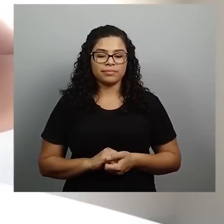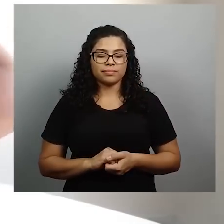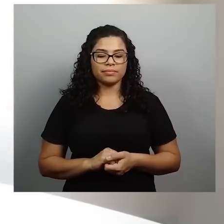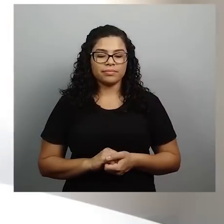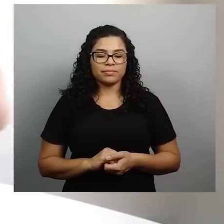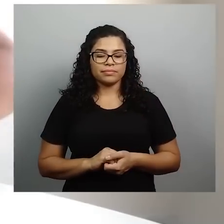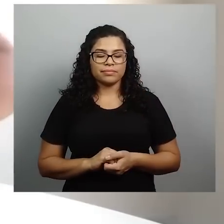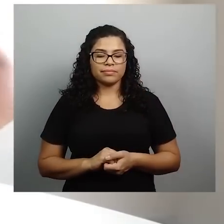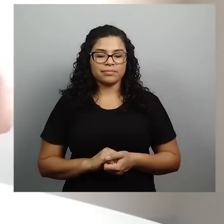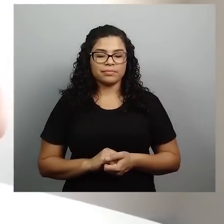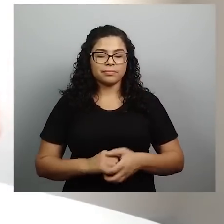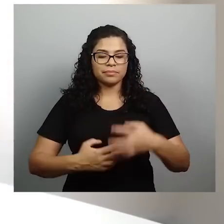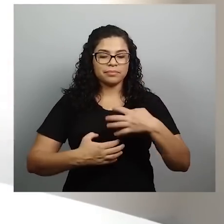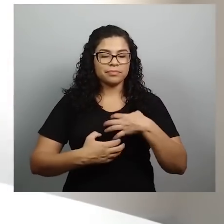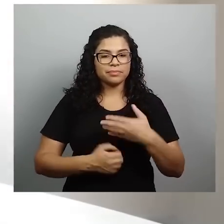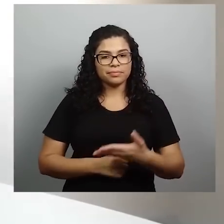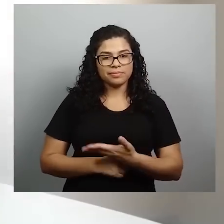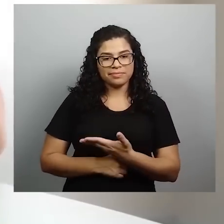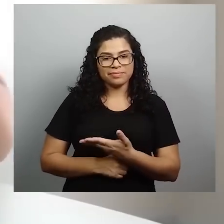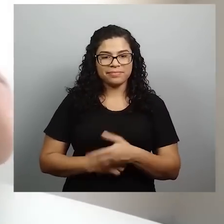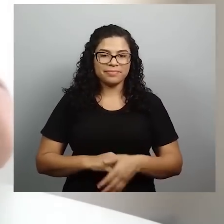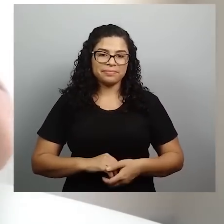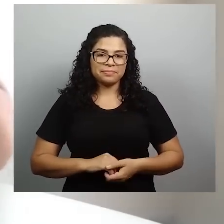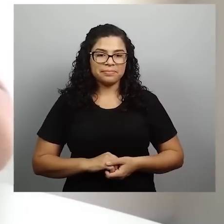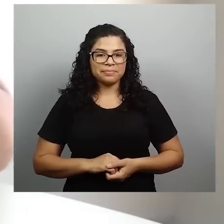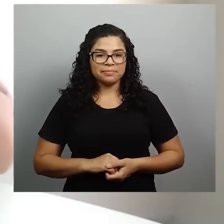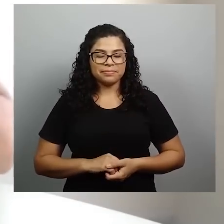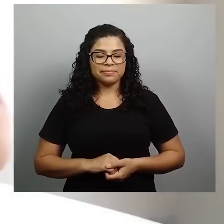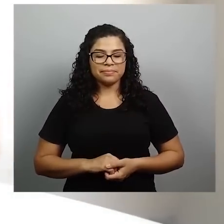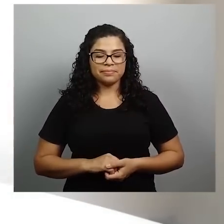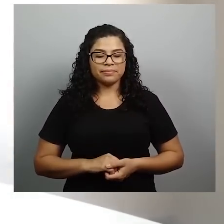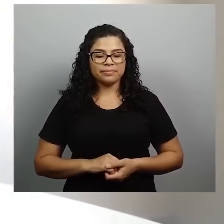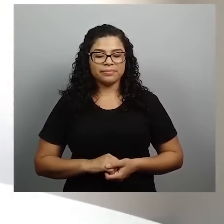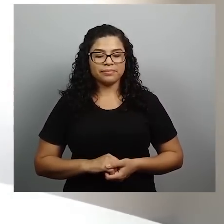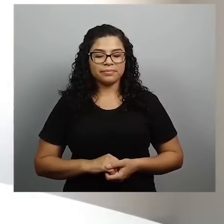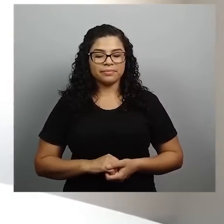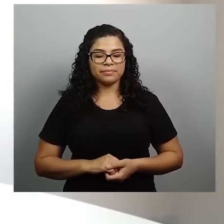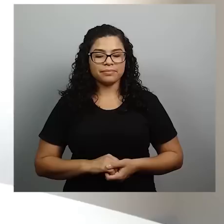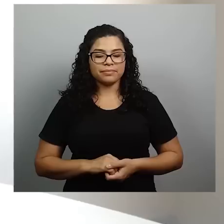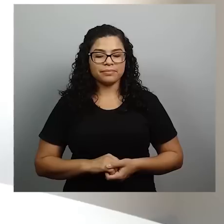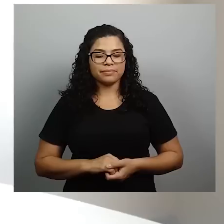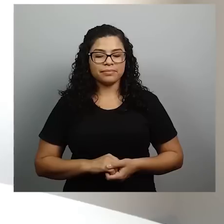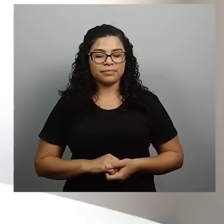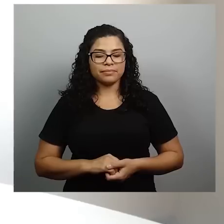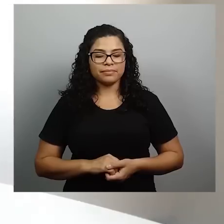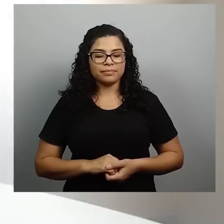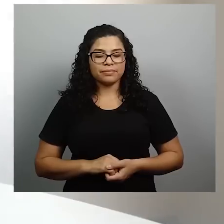para facilitar o corte. Ó, tá vendo?